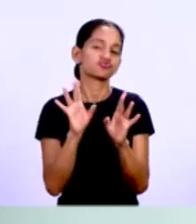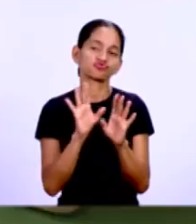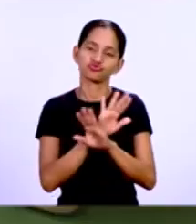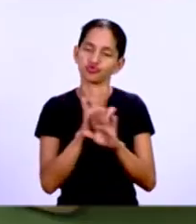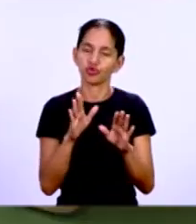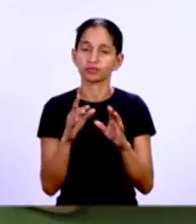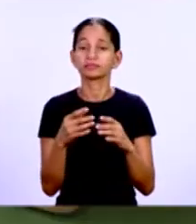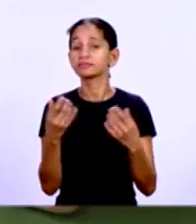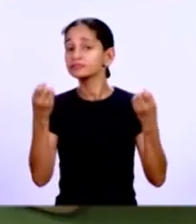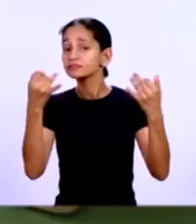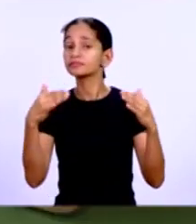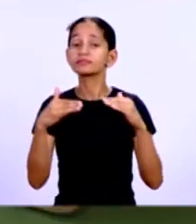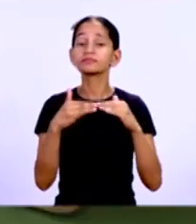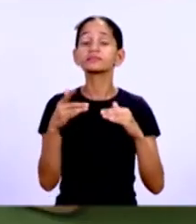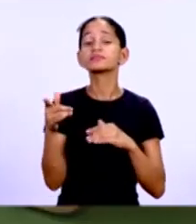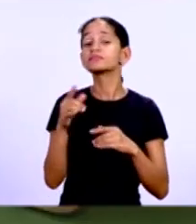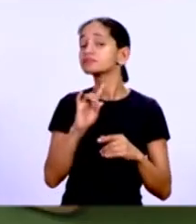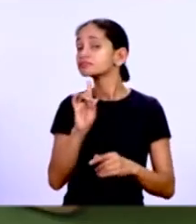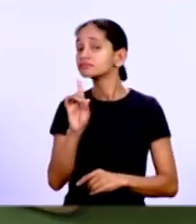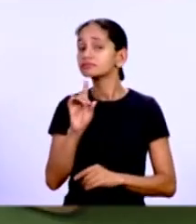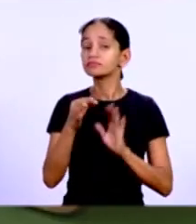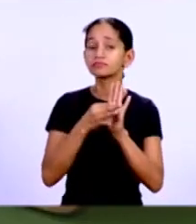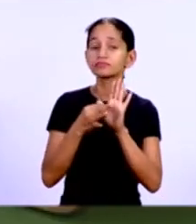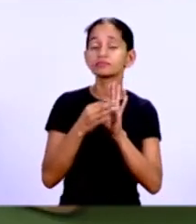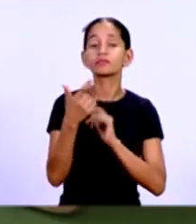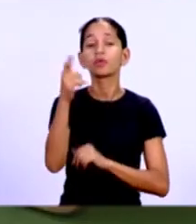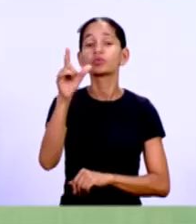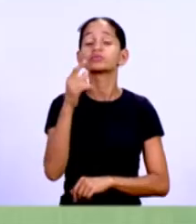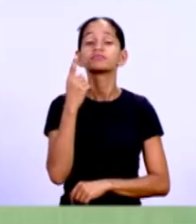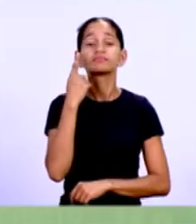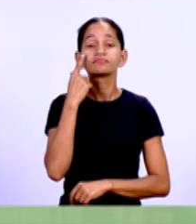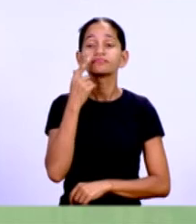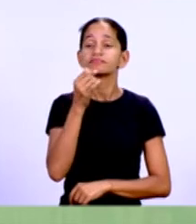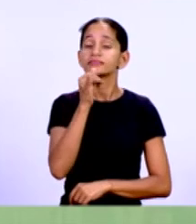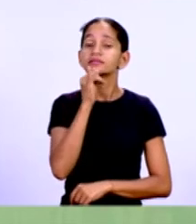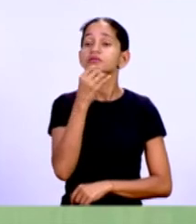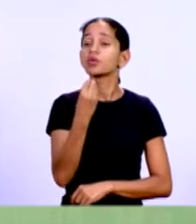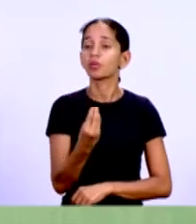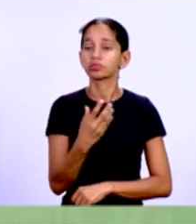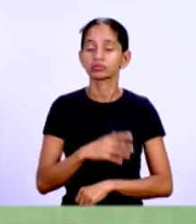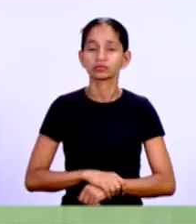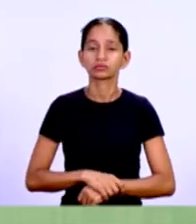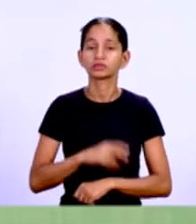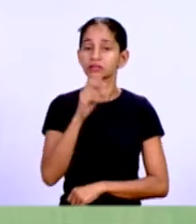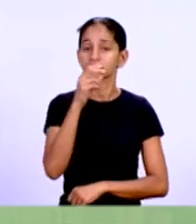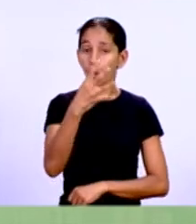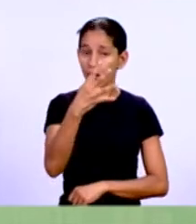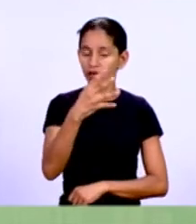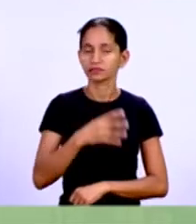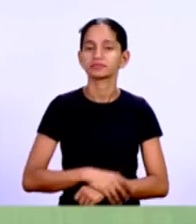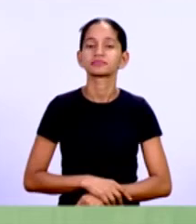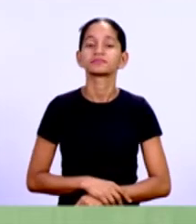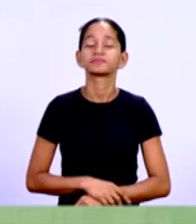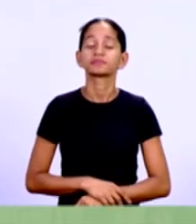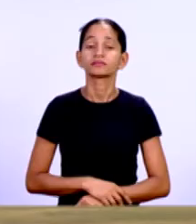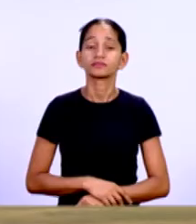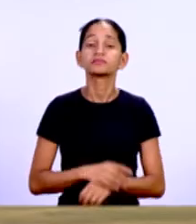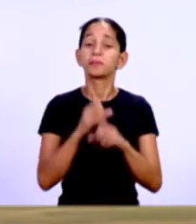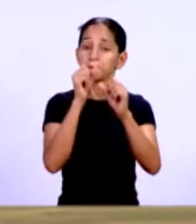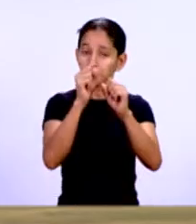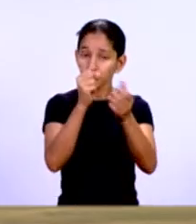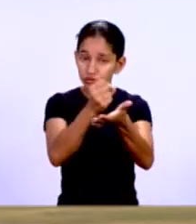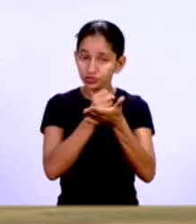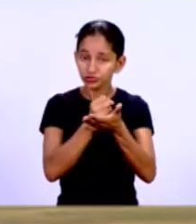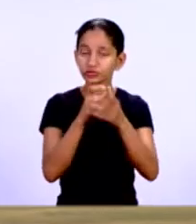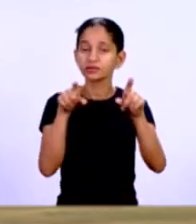quer responder essa também? O que você acha? Como a matriz de probabilidade pode te auxiliar à mitigação de riscos? A matriz ela pode te